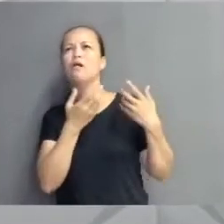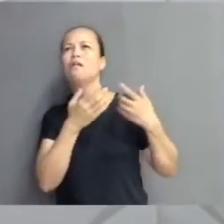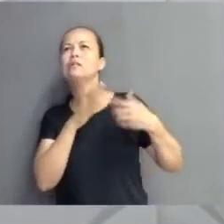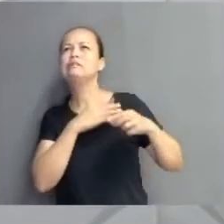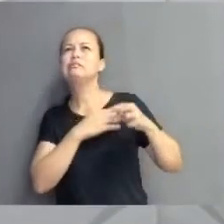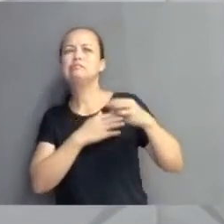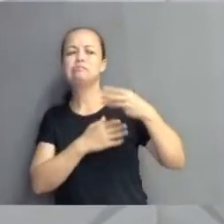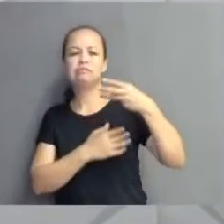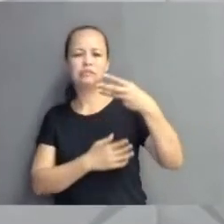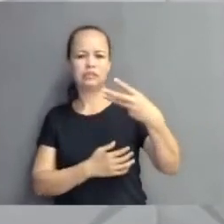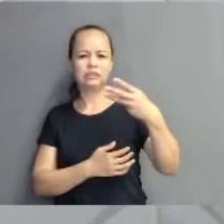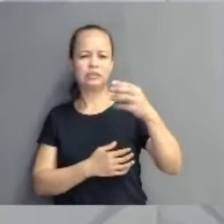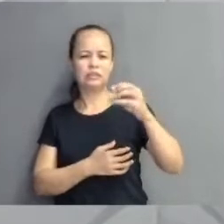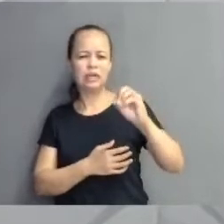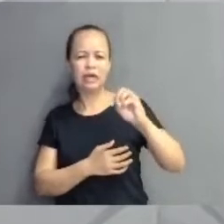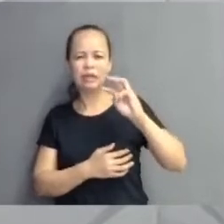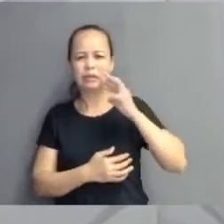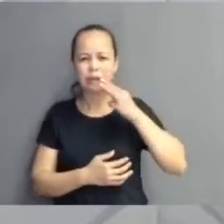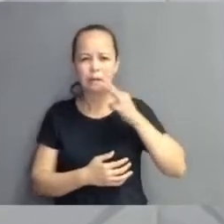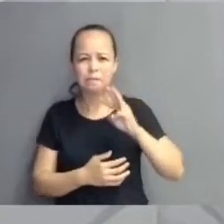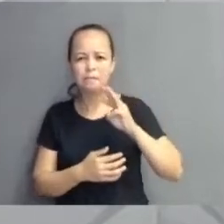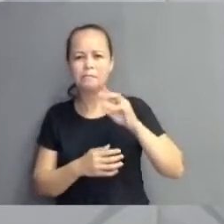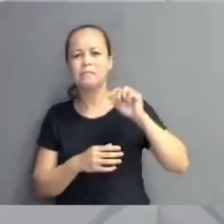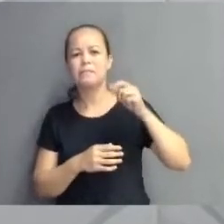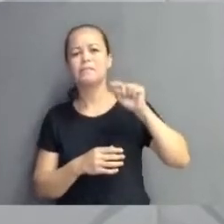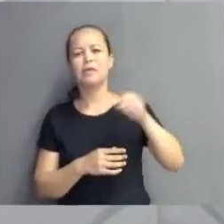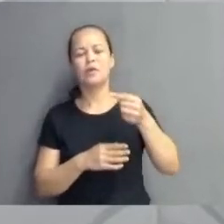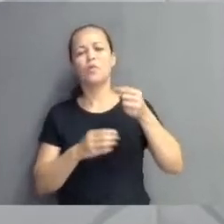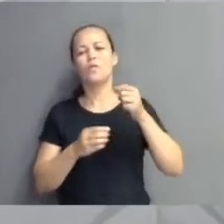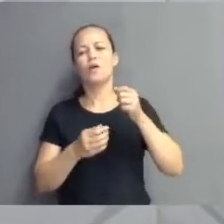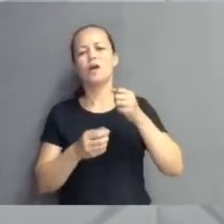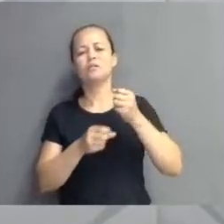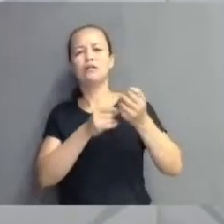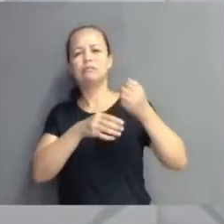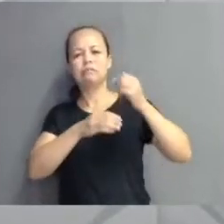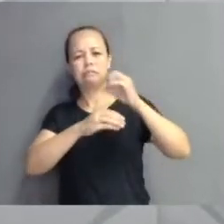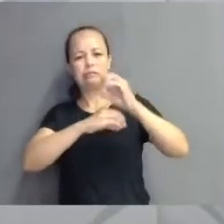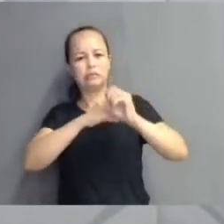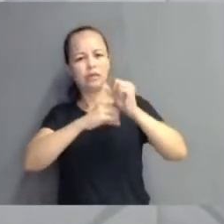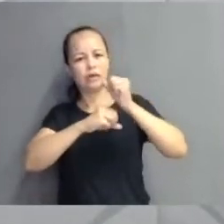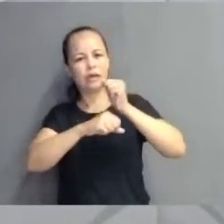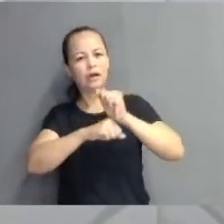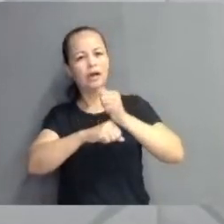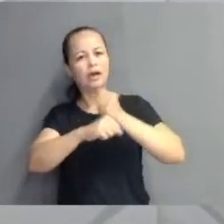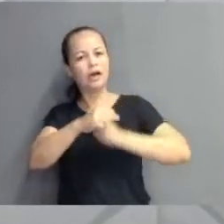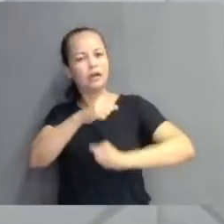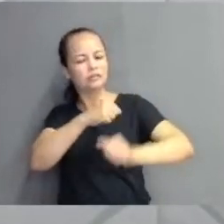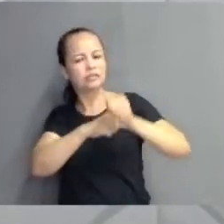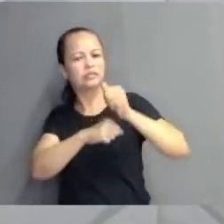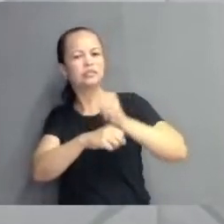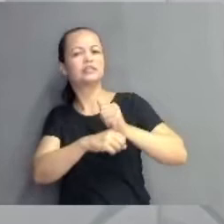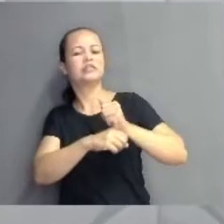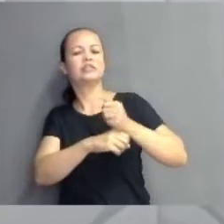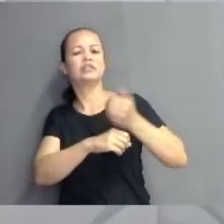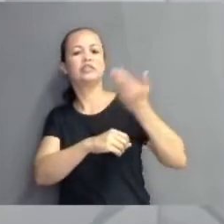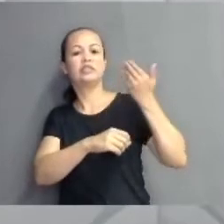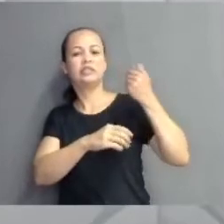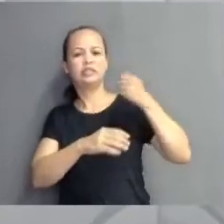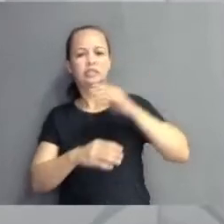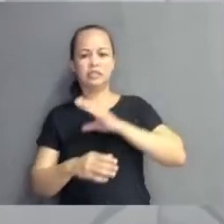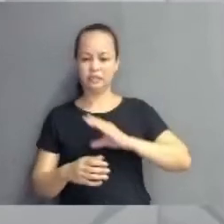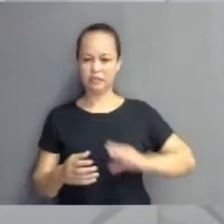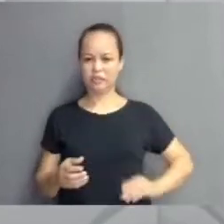30 mil anos antes de Jesus vir ao mundo lá milhares de anos o ser humano já tinha essa